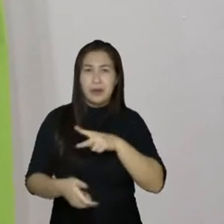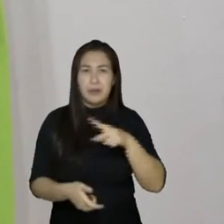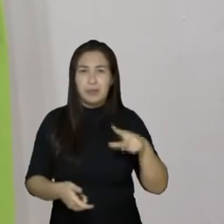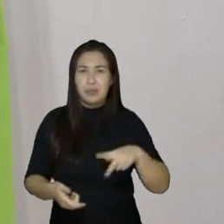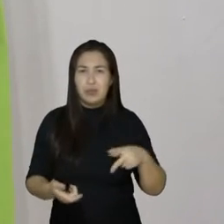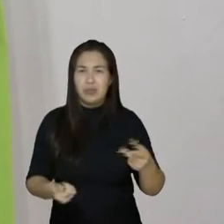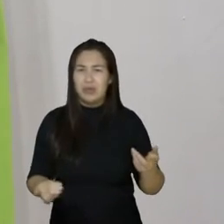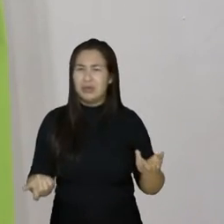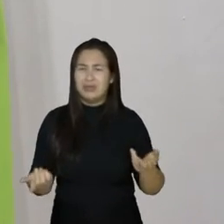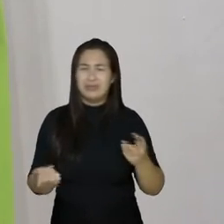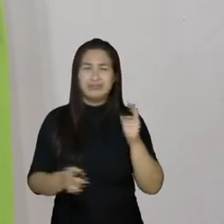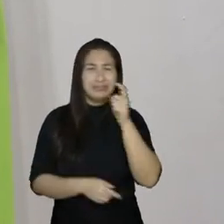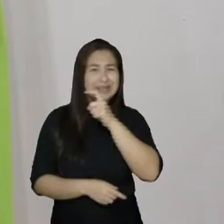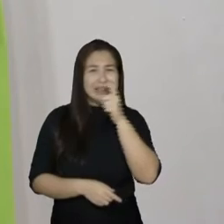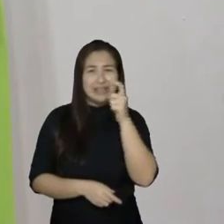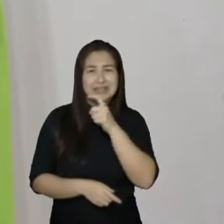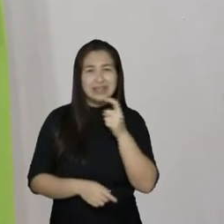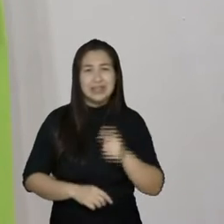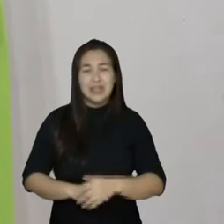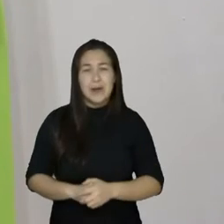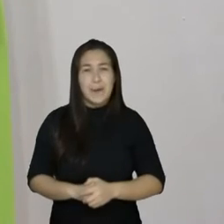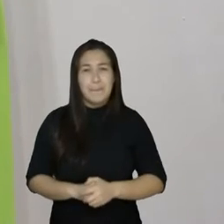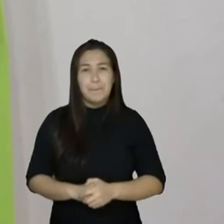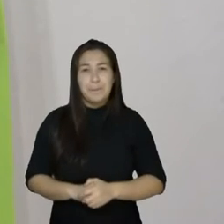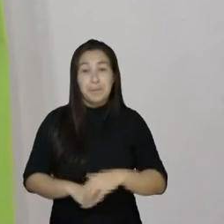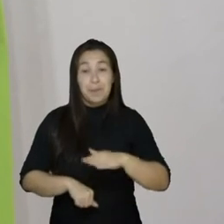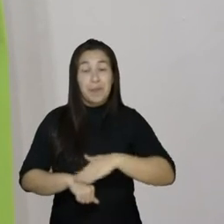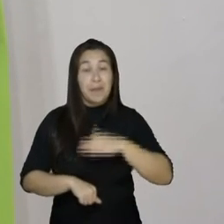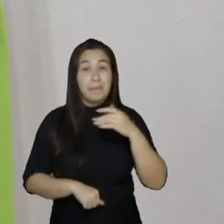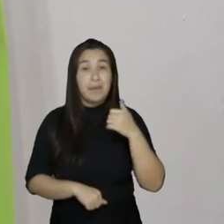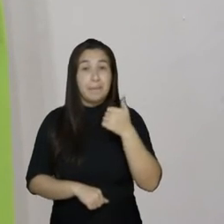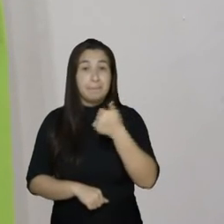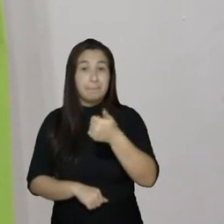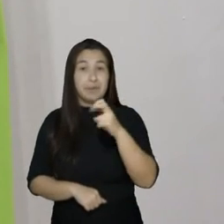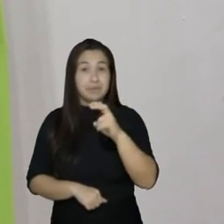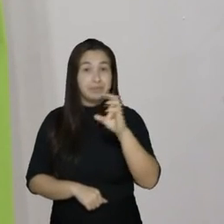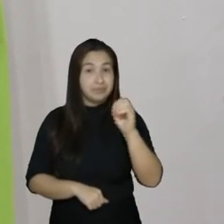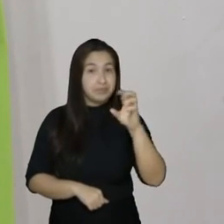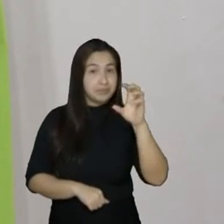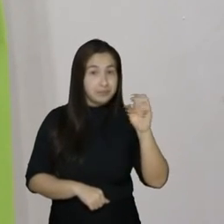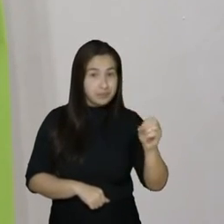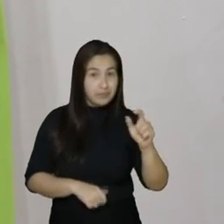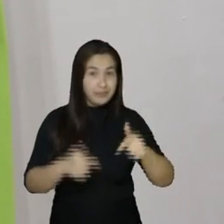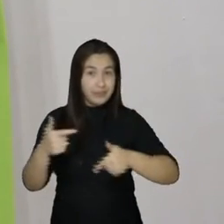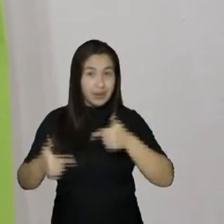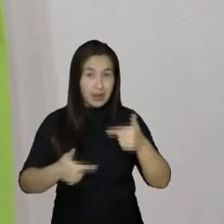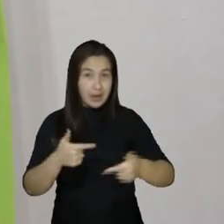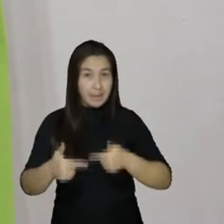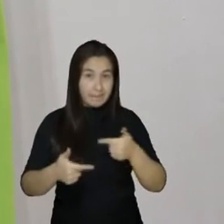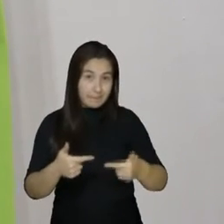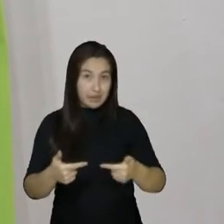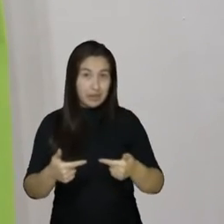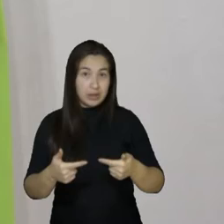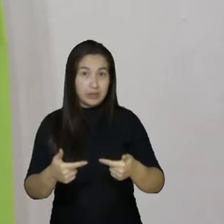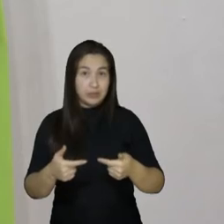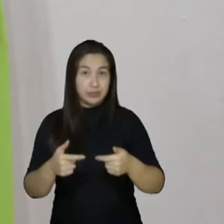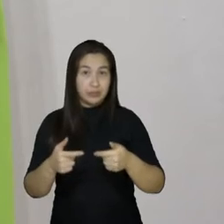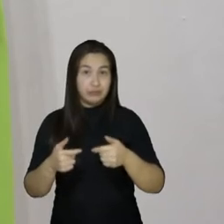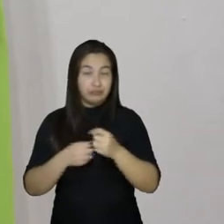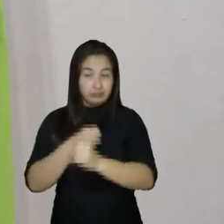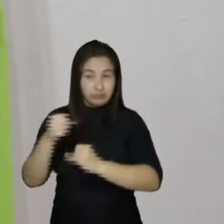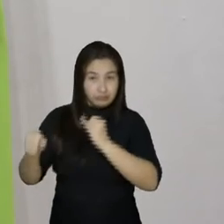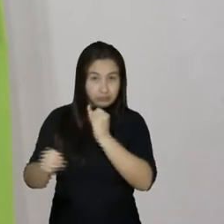mentiras. Foram mais de 1.500 serviços digitalizados. O